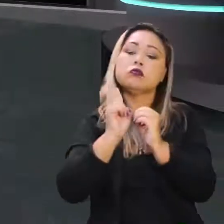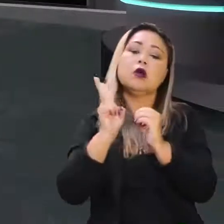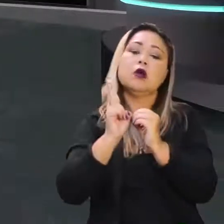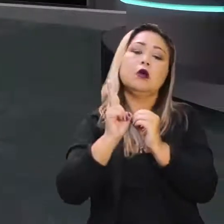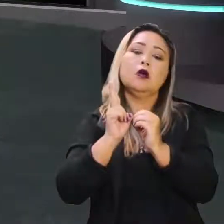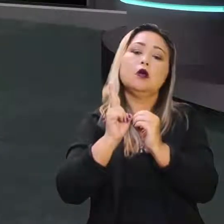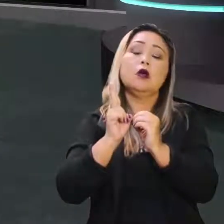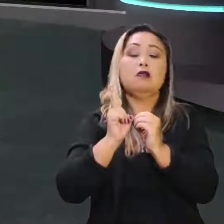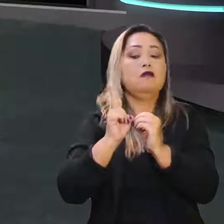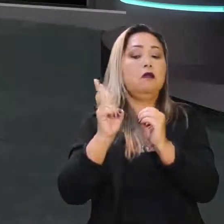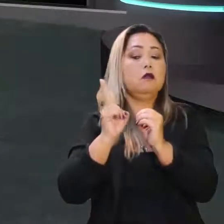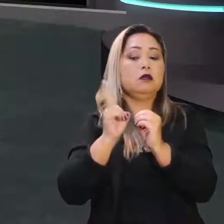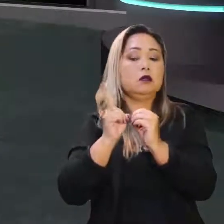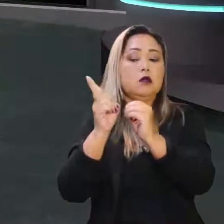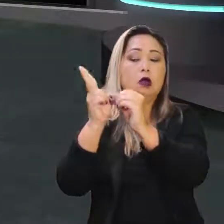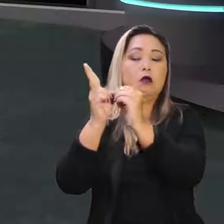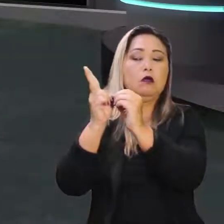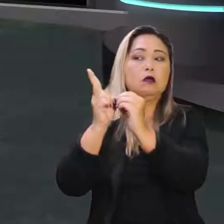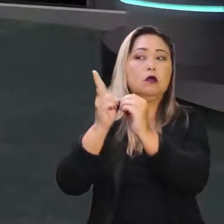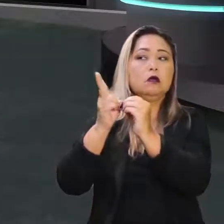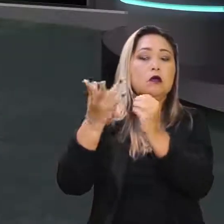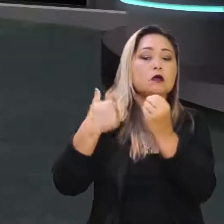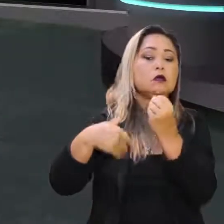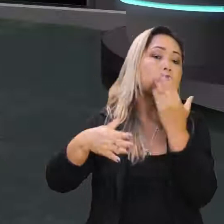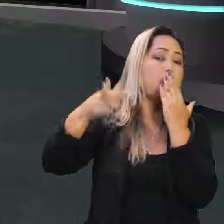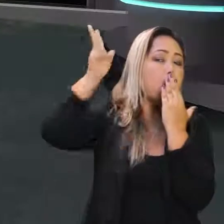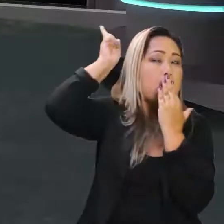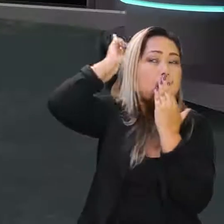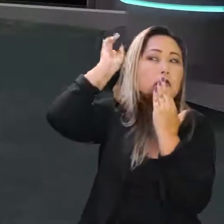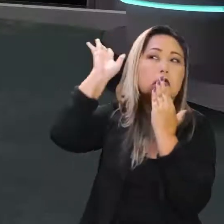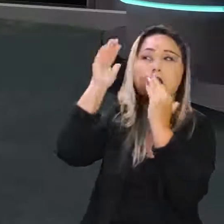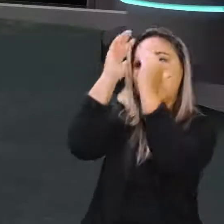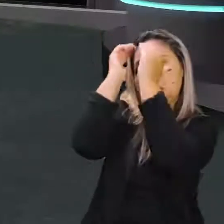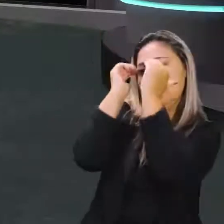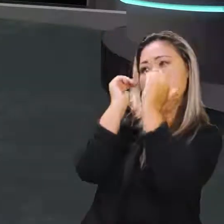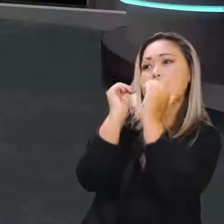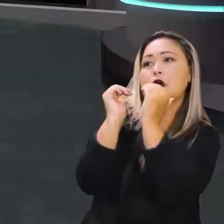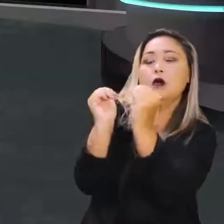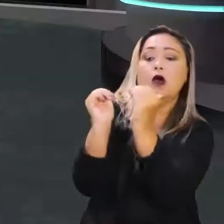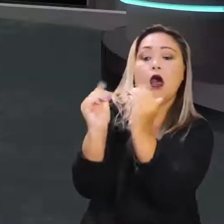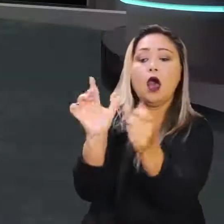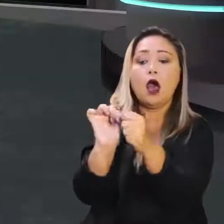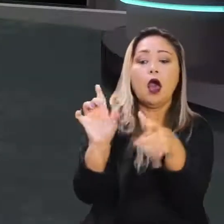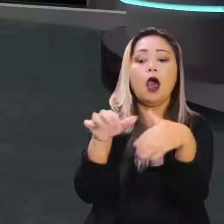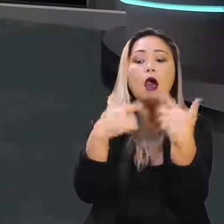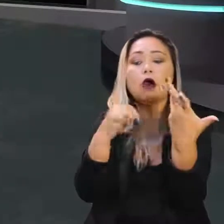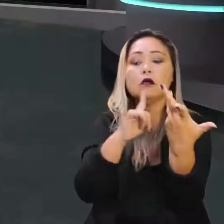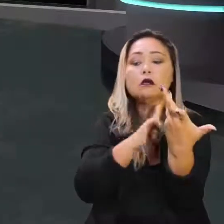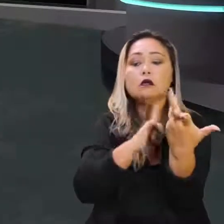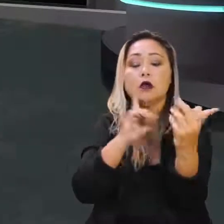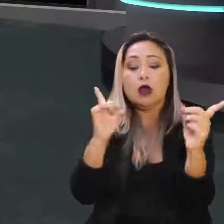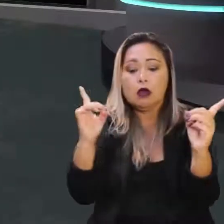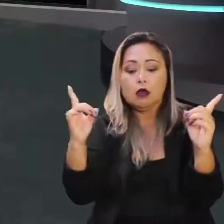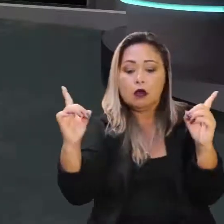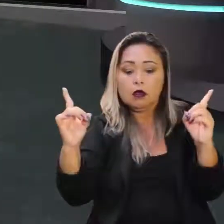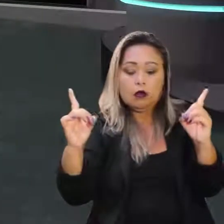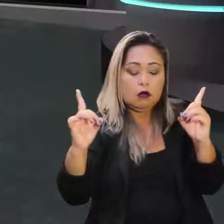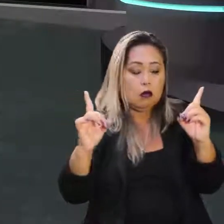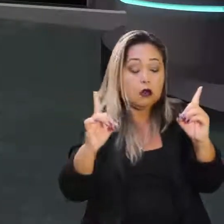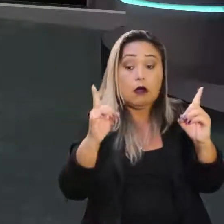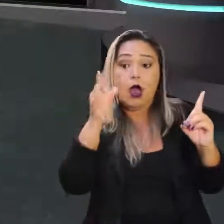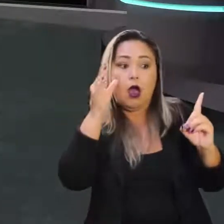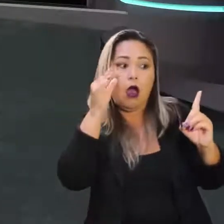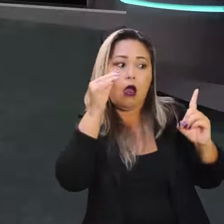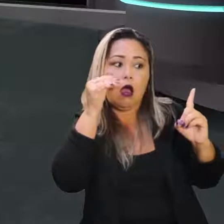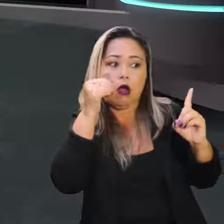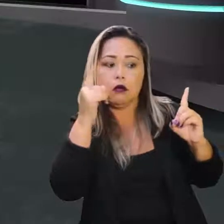foram tão respeitados assim. No início houve aquela atração, aquela curiosidade,